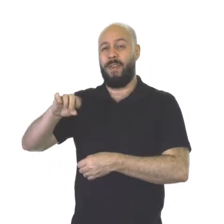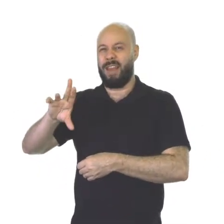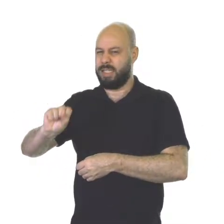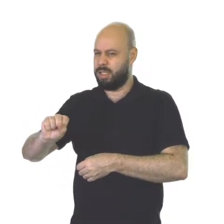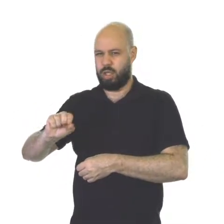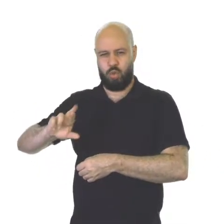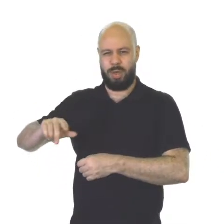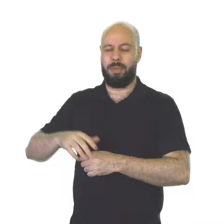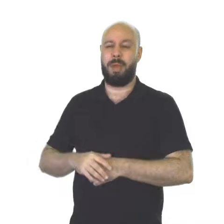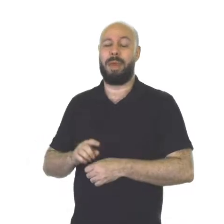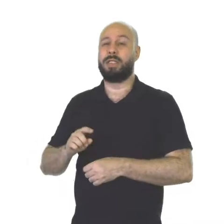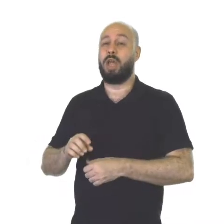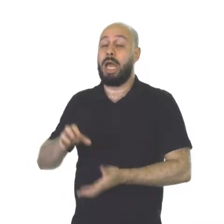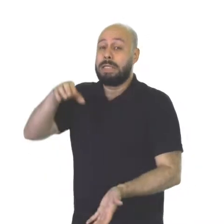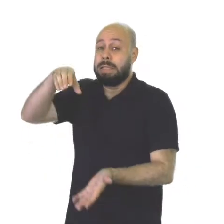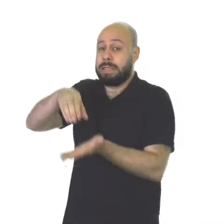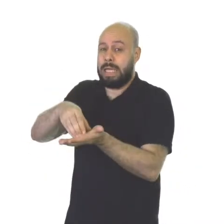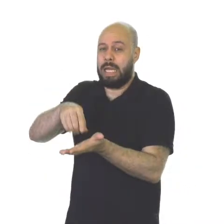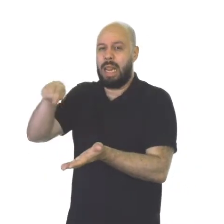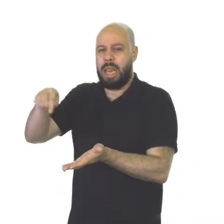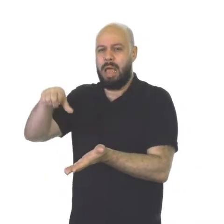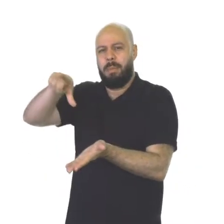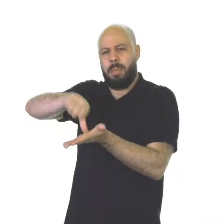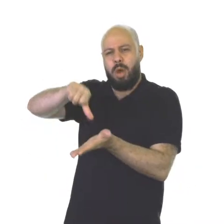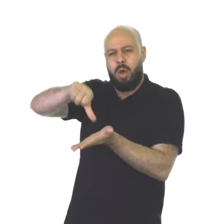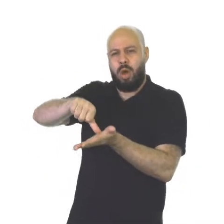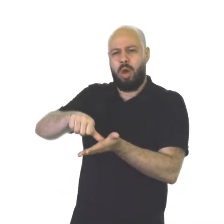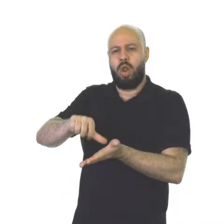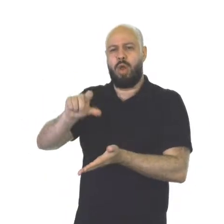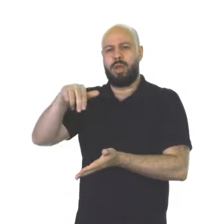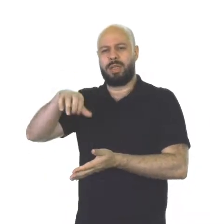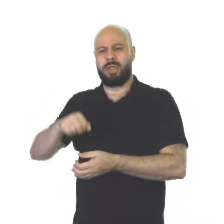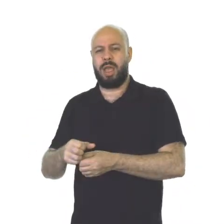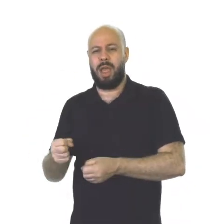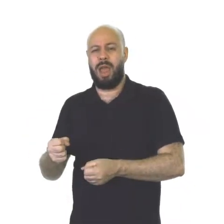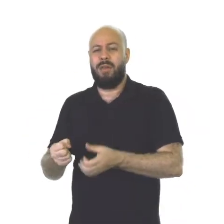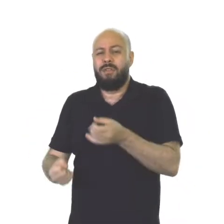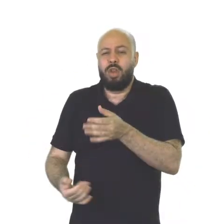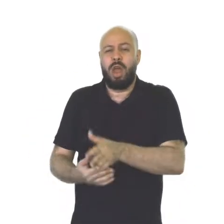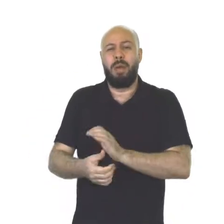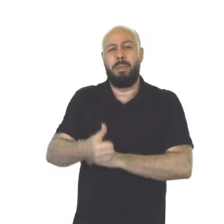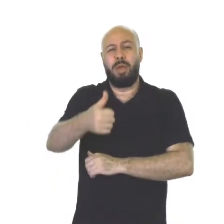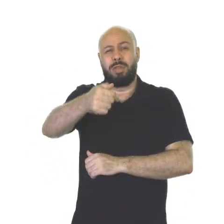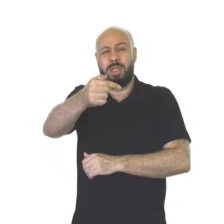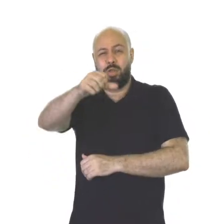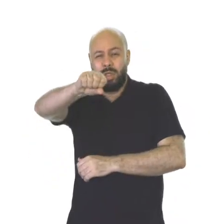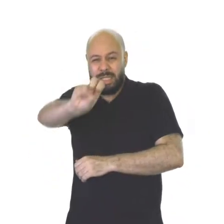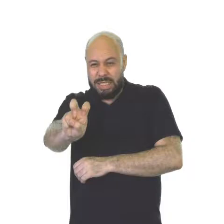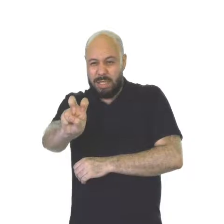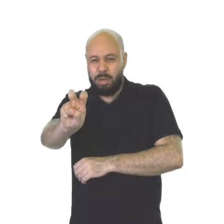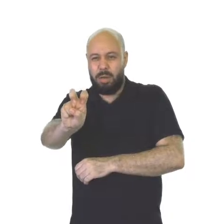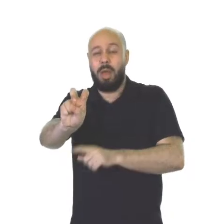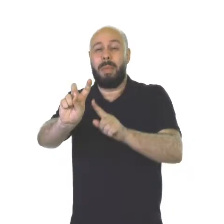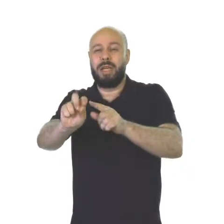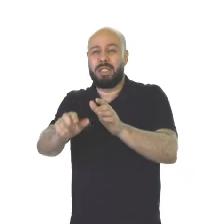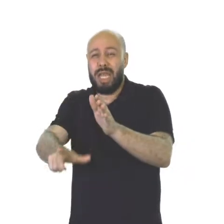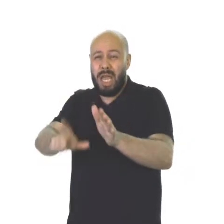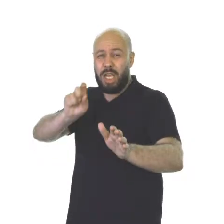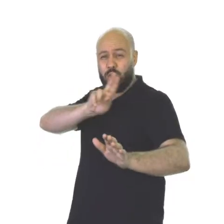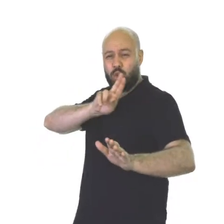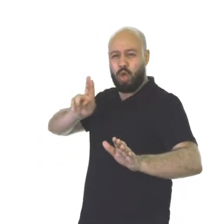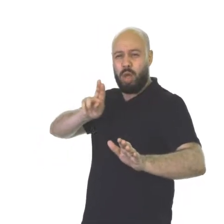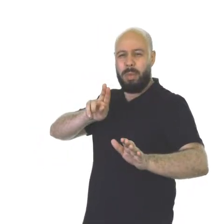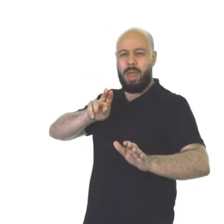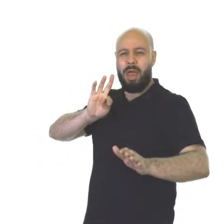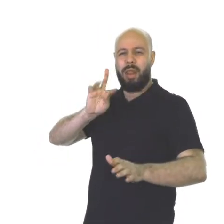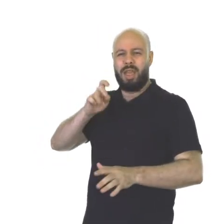dele fica em Londres, né? E ele foi fundado em 1785 sobre o título, antigamente ele não se chamava The Times, o